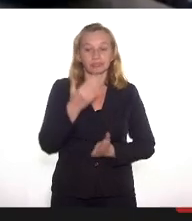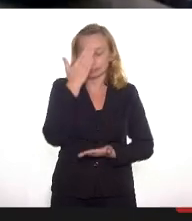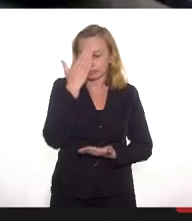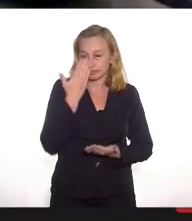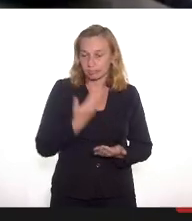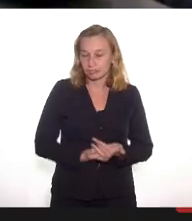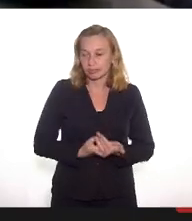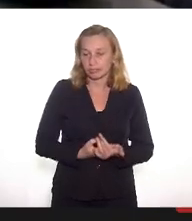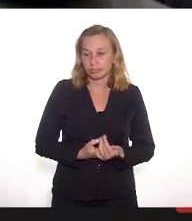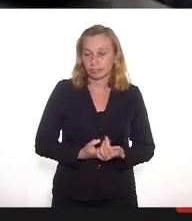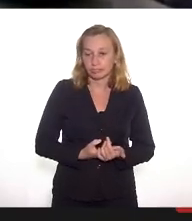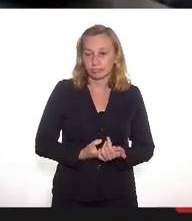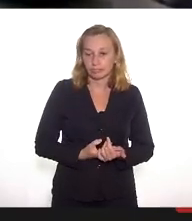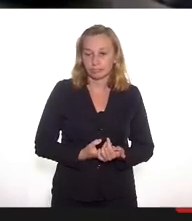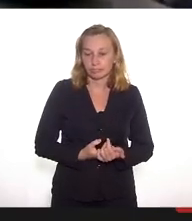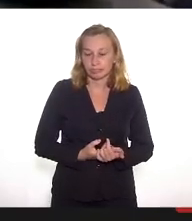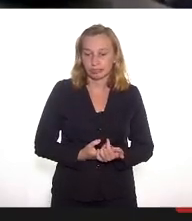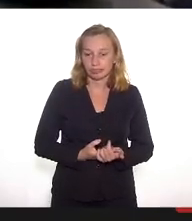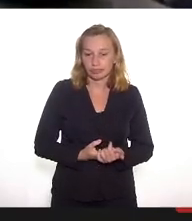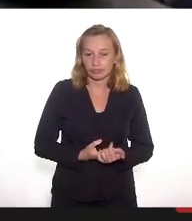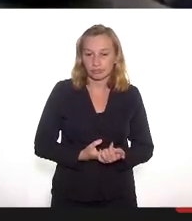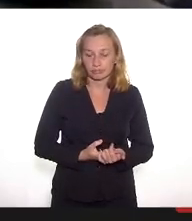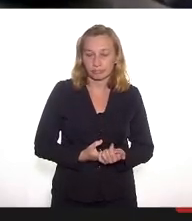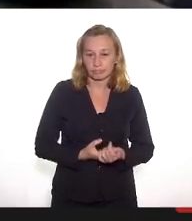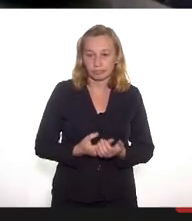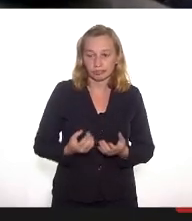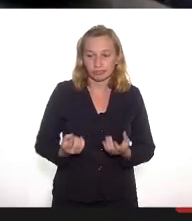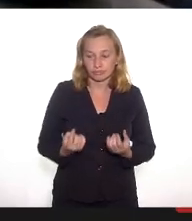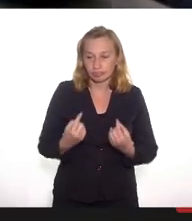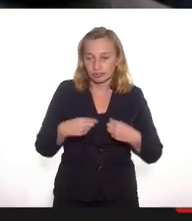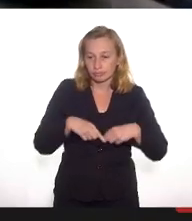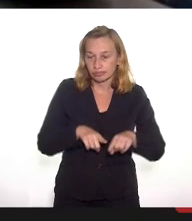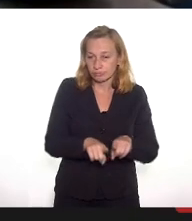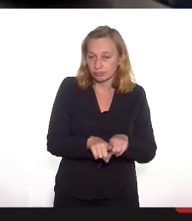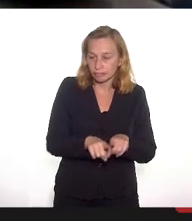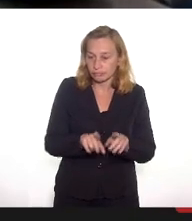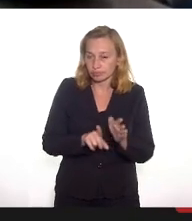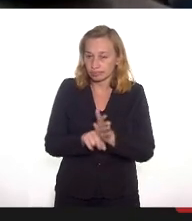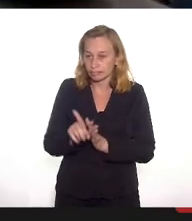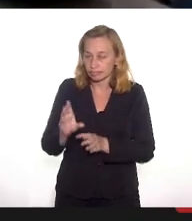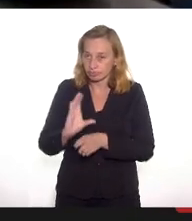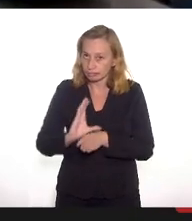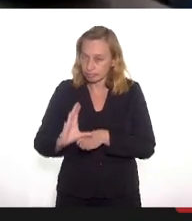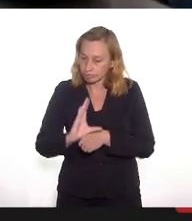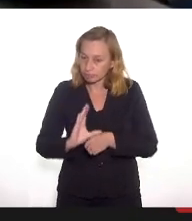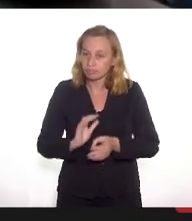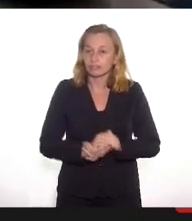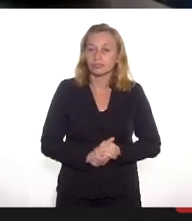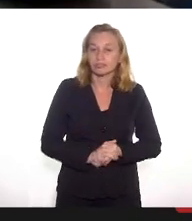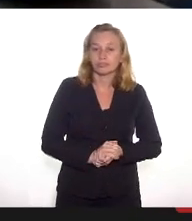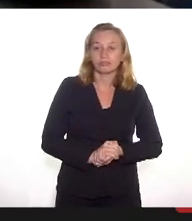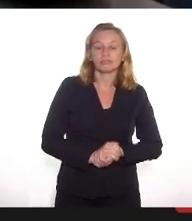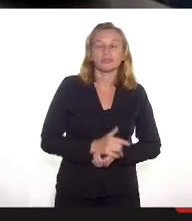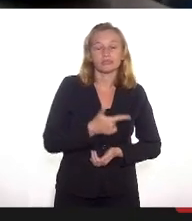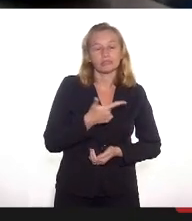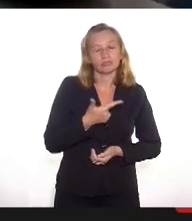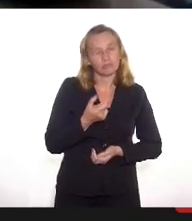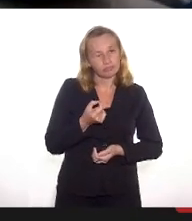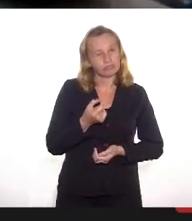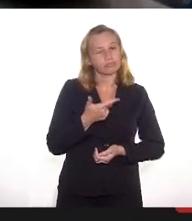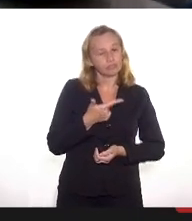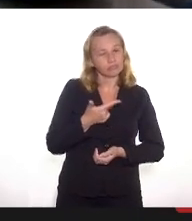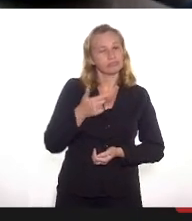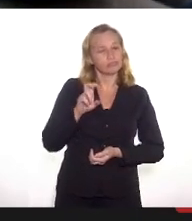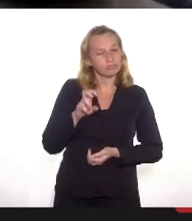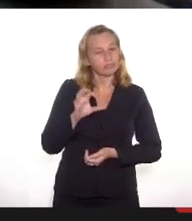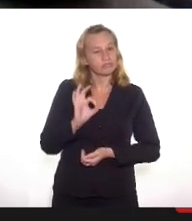acredita esse inclusive vai de importa a pergunta da saia no passeio né Nós estamos com cerca de 20